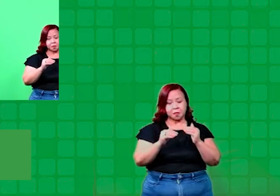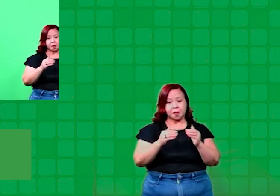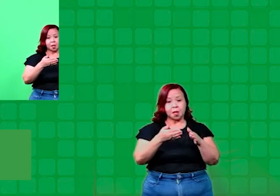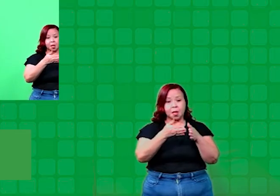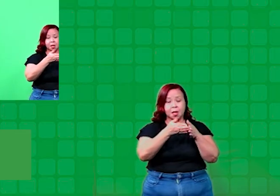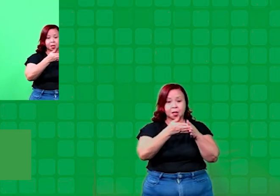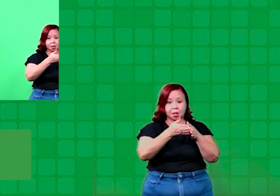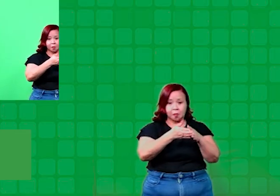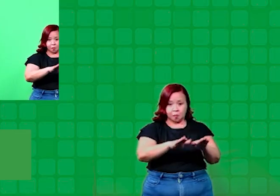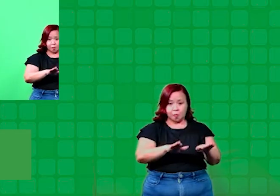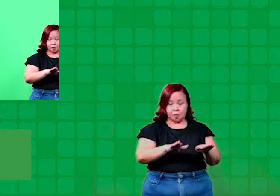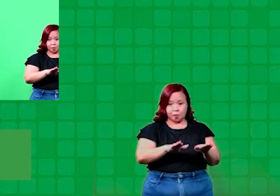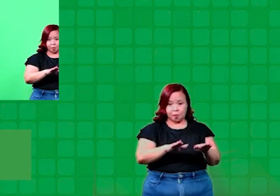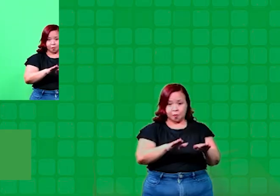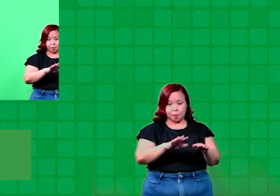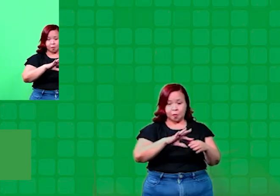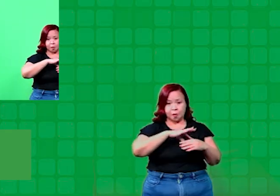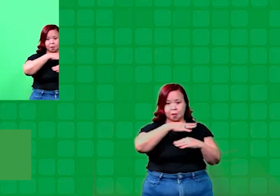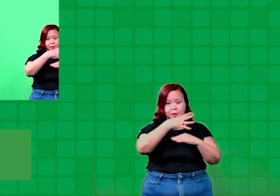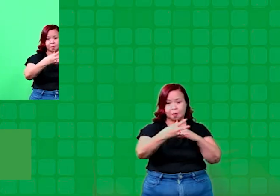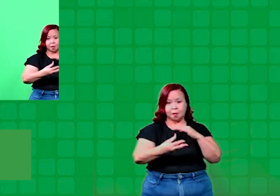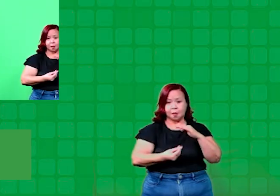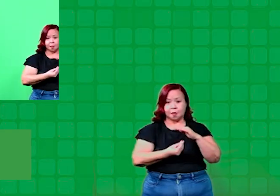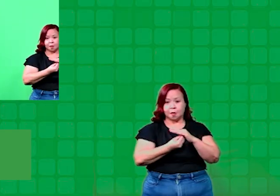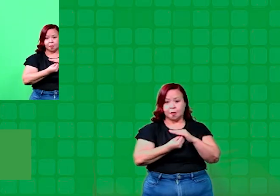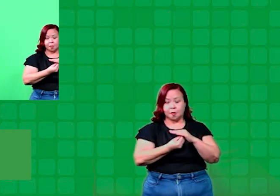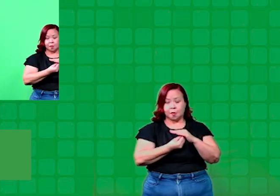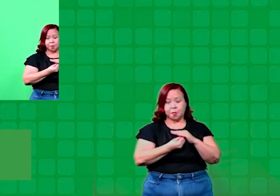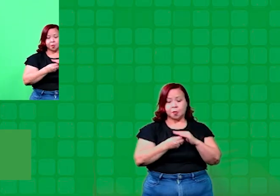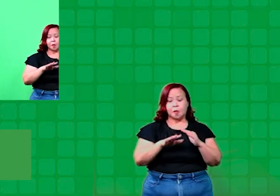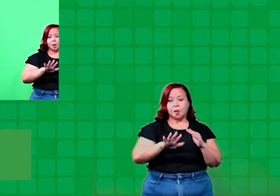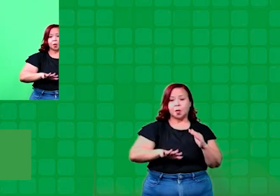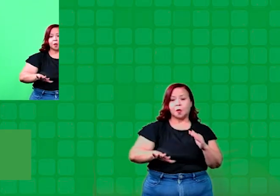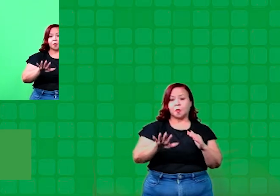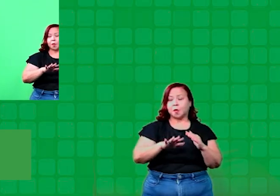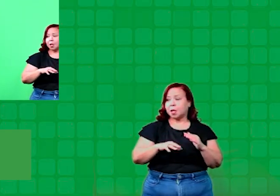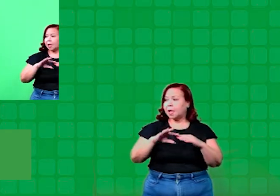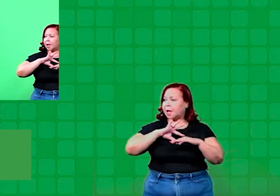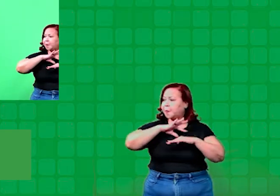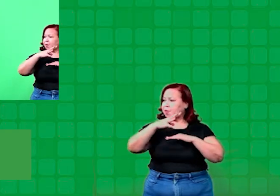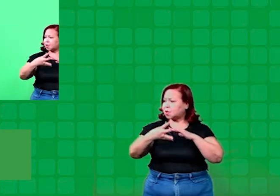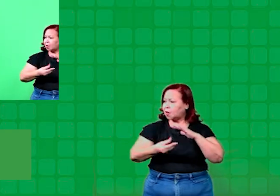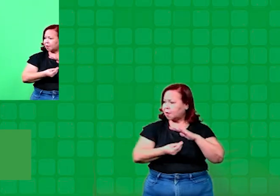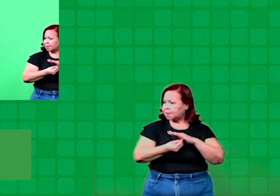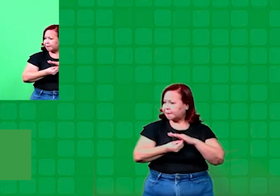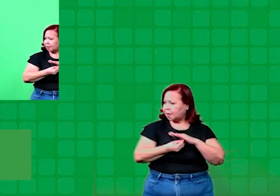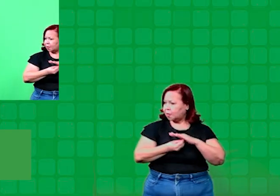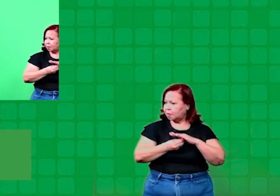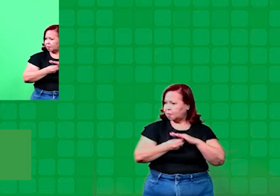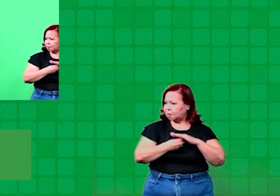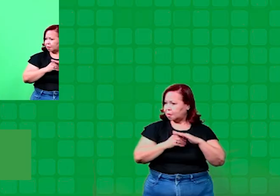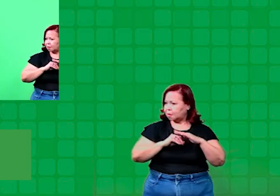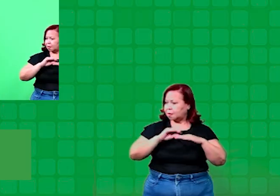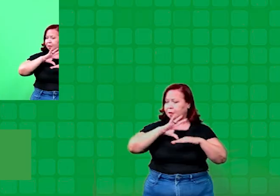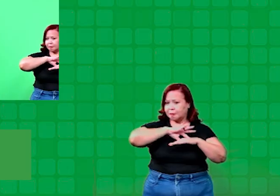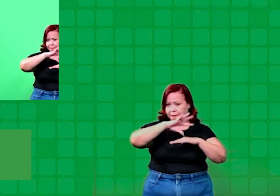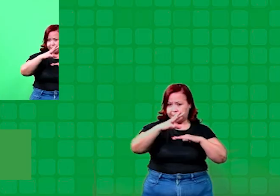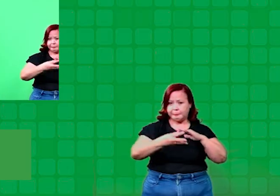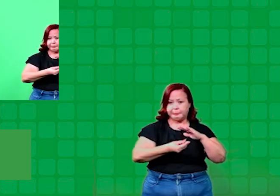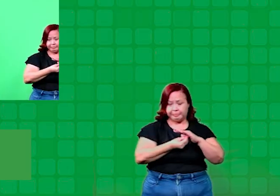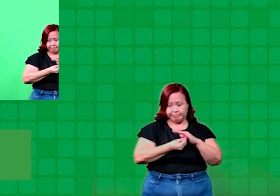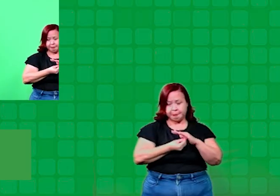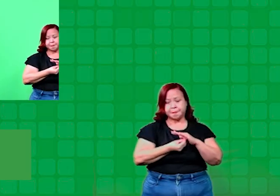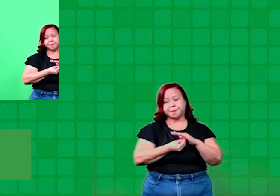repositório, ele é o instrumento, ele é o meio que vai ser adotado para que se dissemine essas informações dentro do